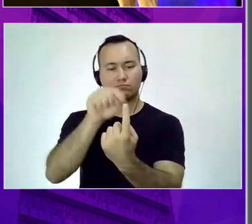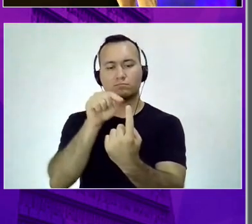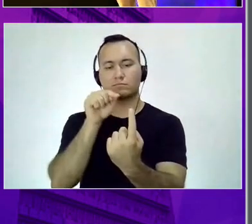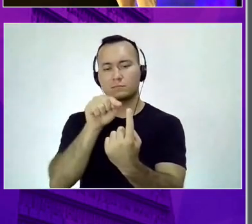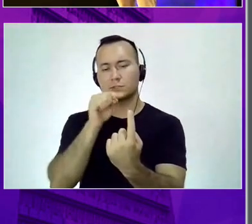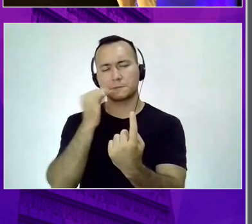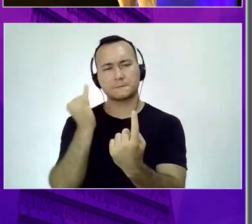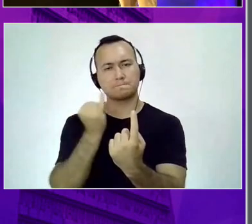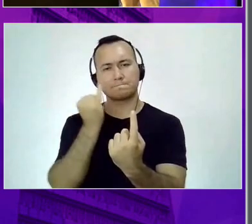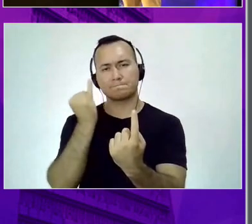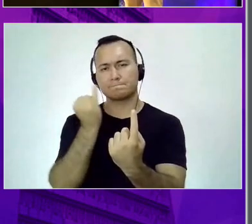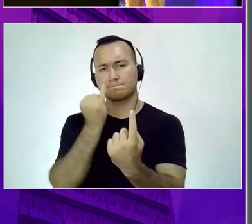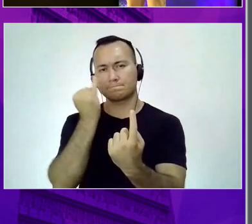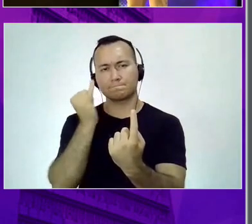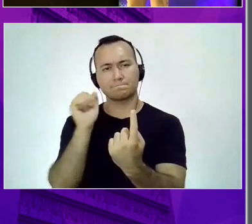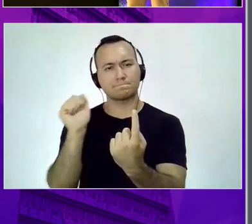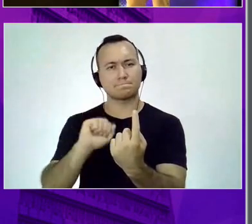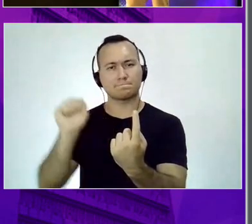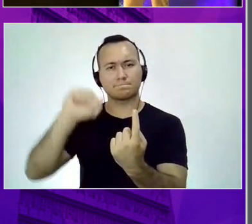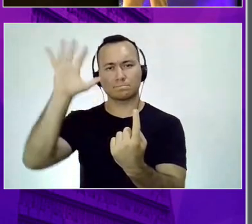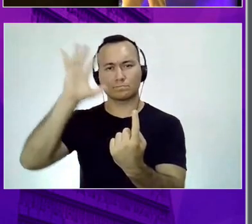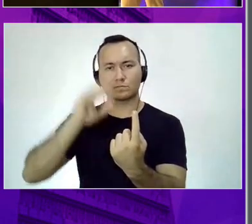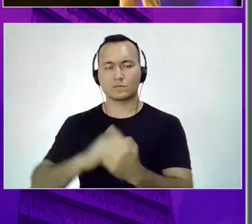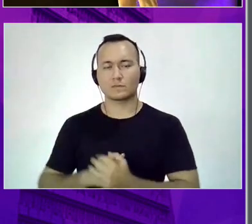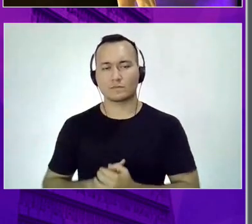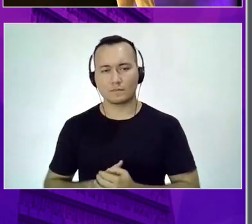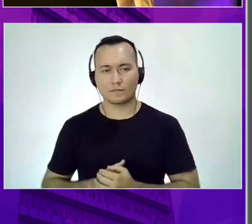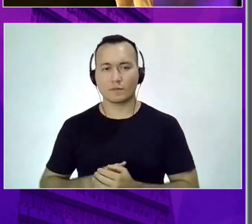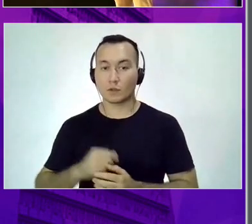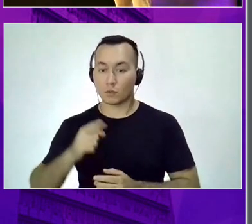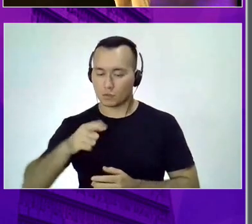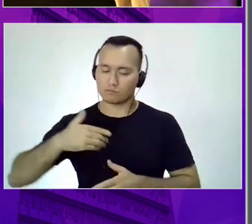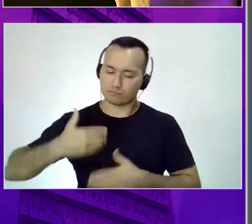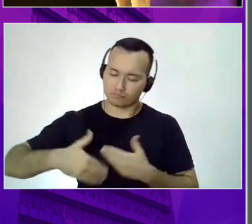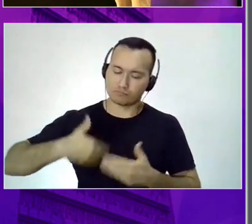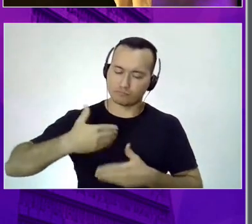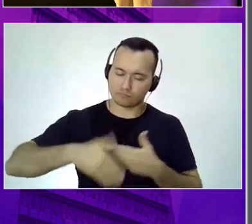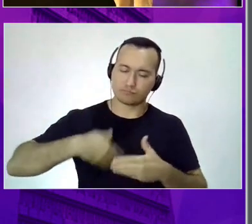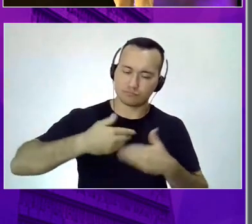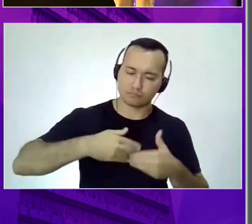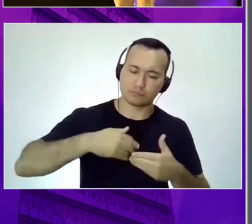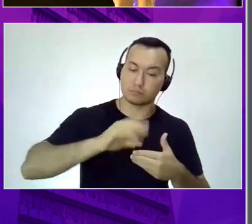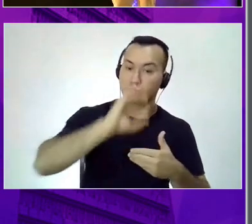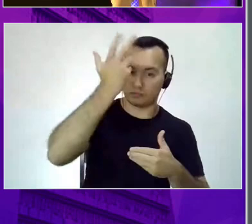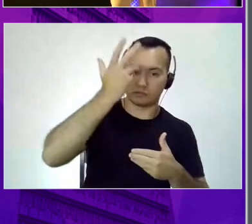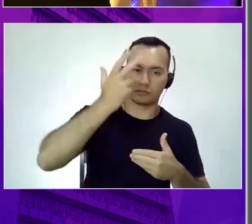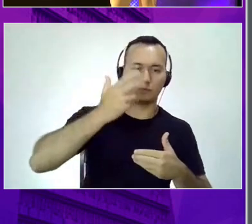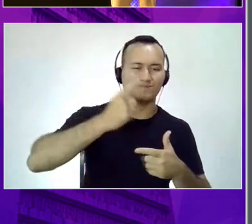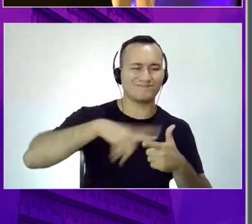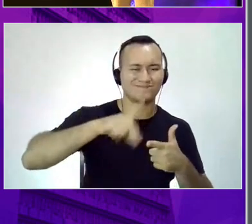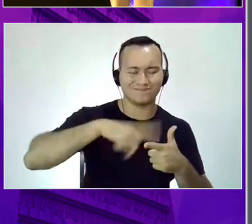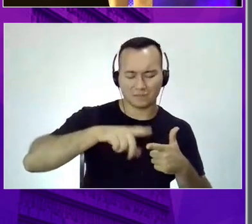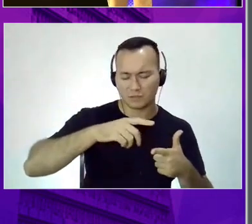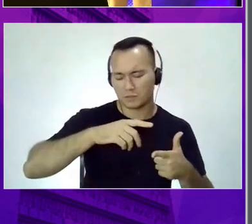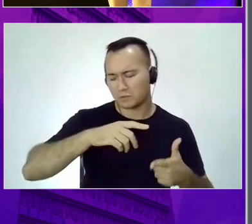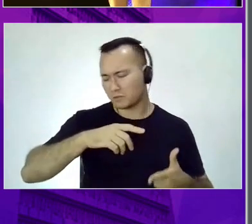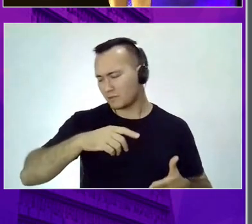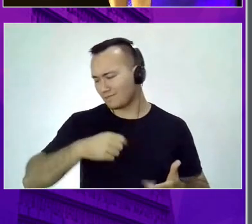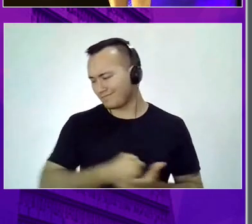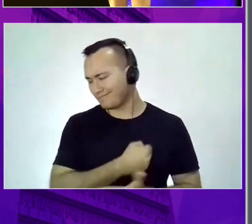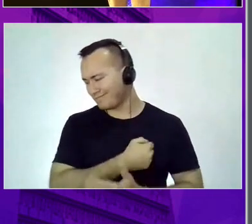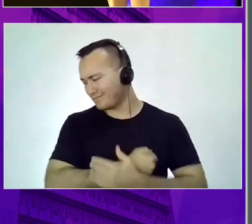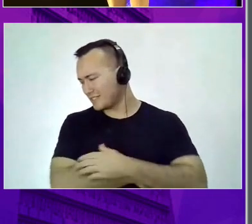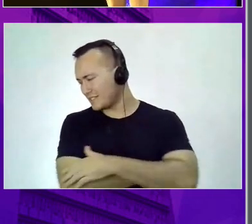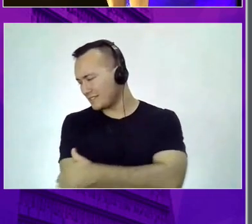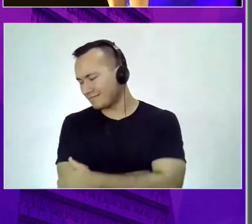enfrentando tanta dificuldade, tanto problema, que a gente acaba esquecendo um pouco daquilo que a gente está fazendo. A gente fica, putz, eu vou resolver esse